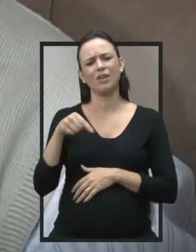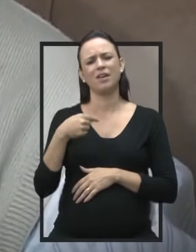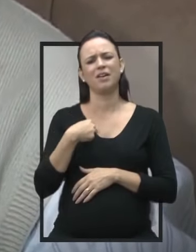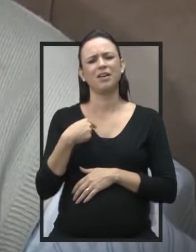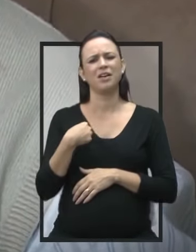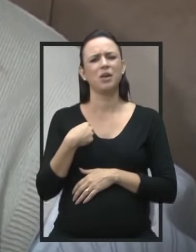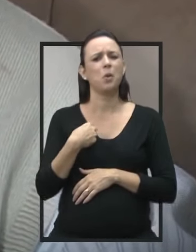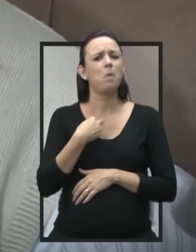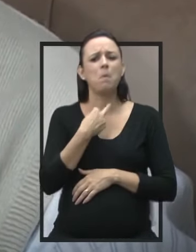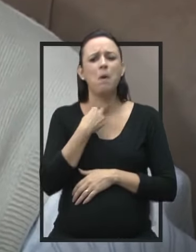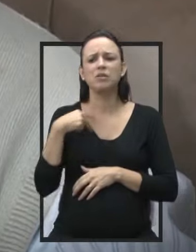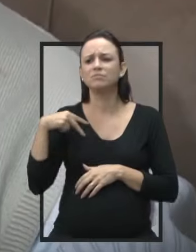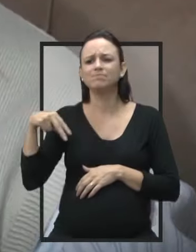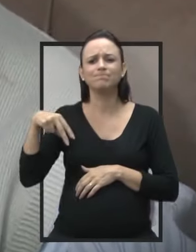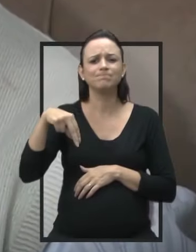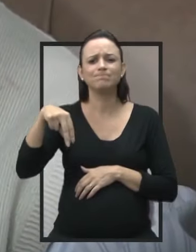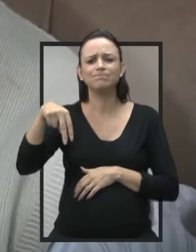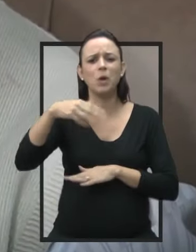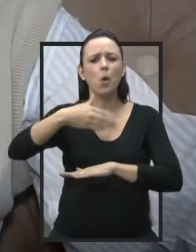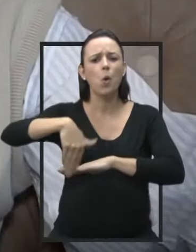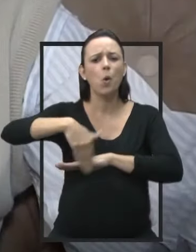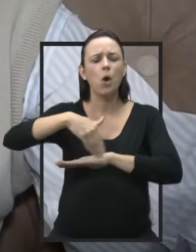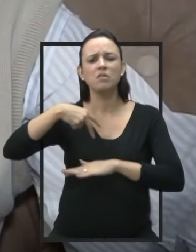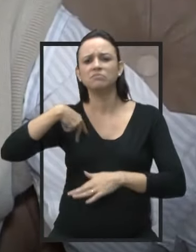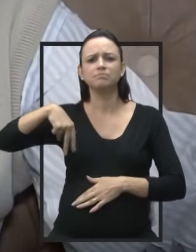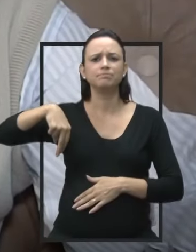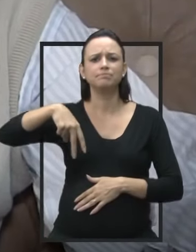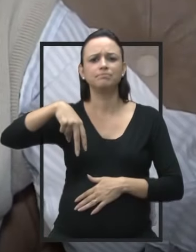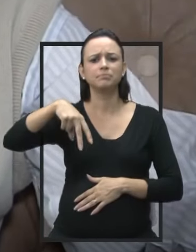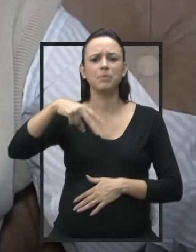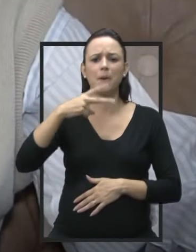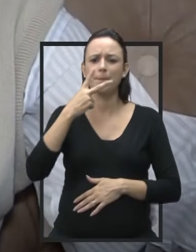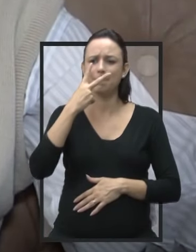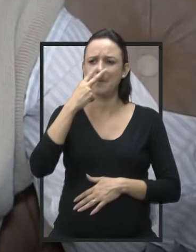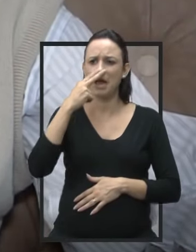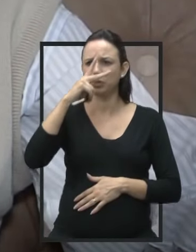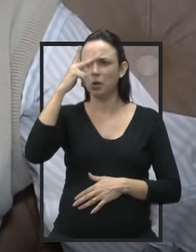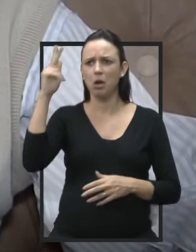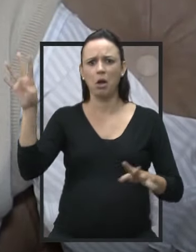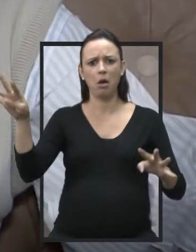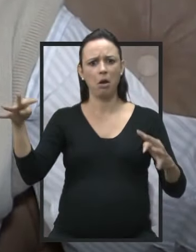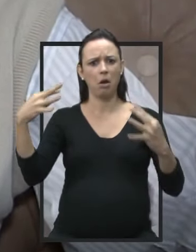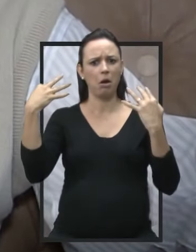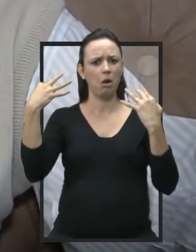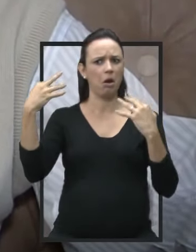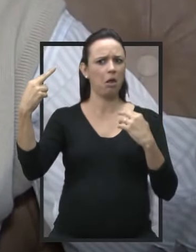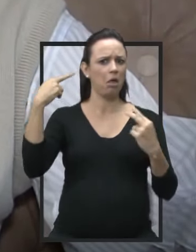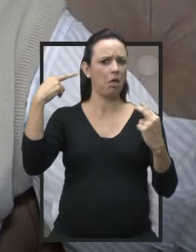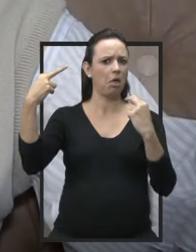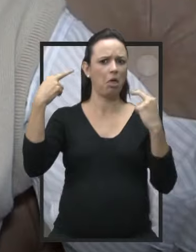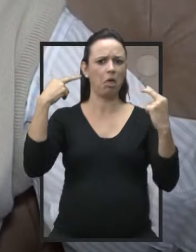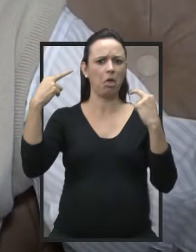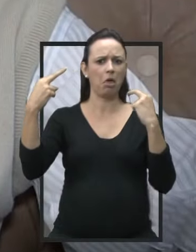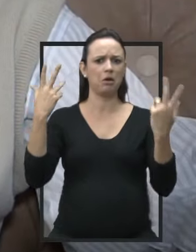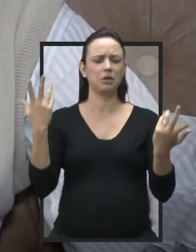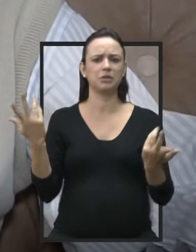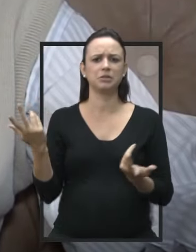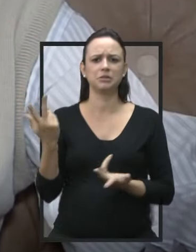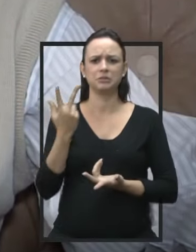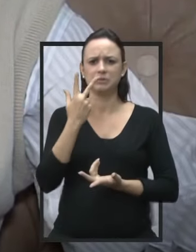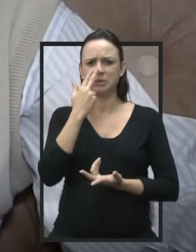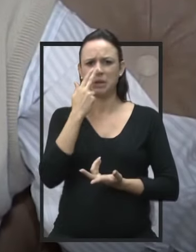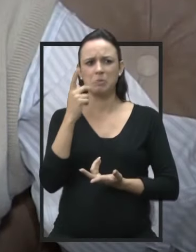eu não estou podendo andar na rua. Eu ando na rua que tenho a impressão que todo mundo está olhando para mim, que todo